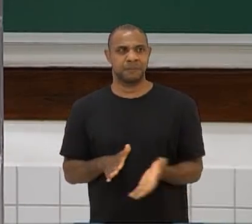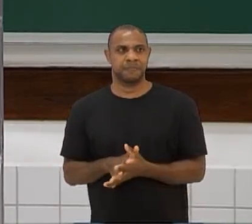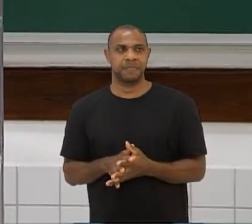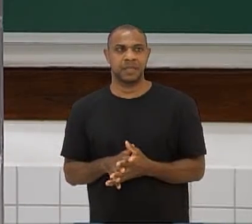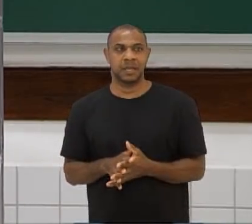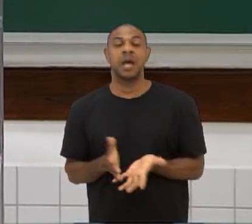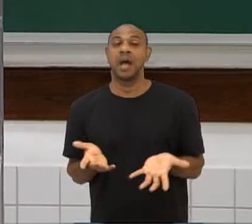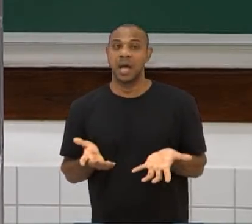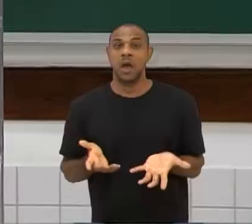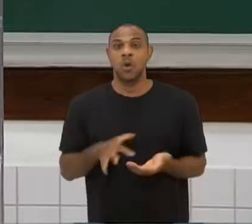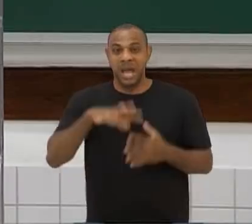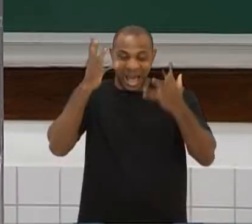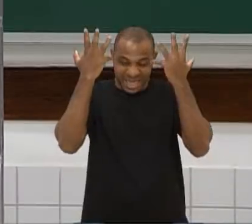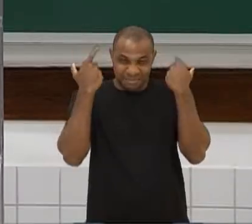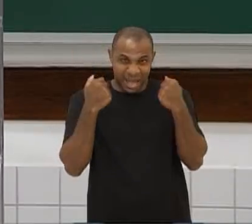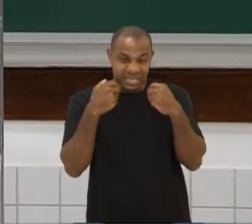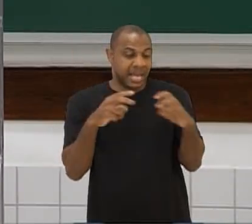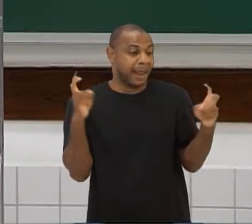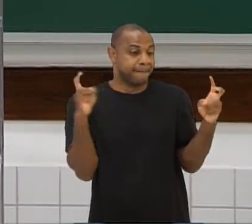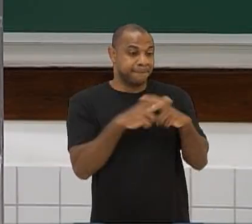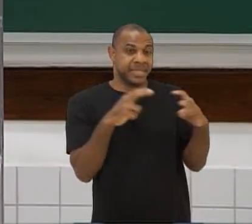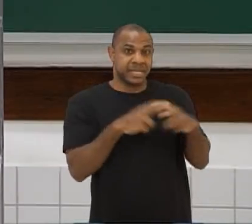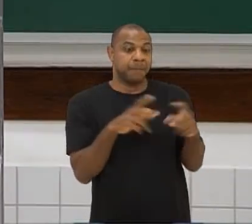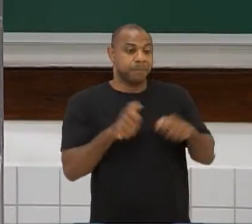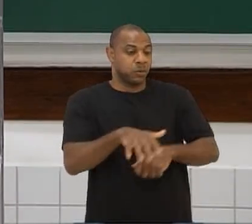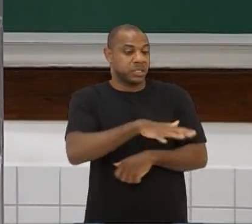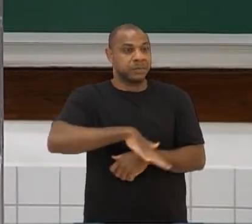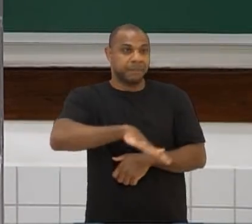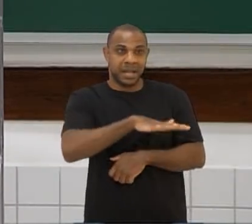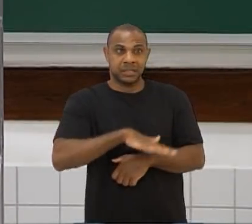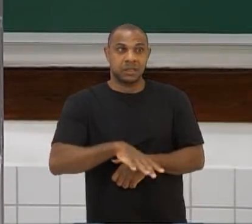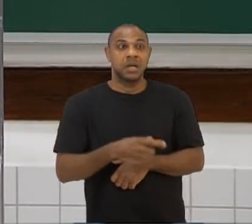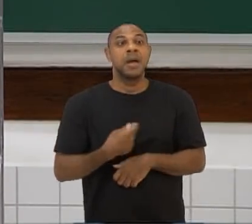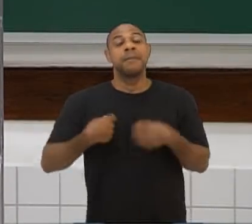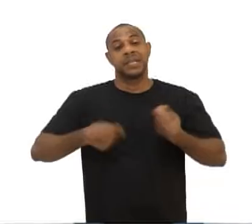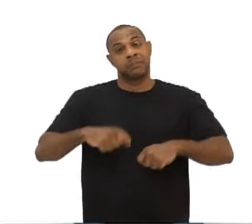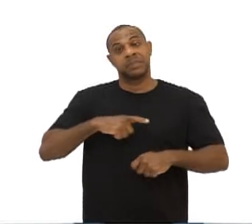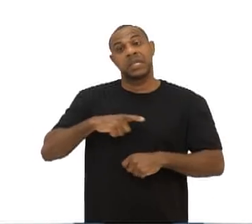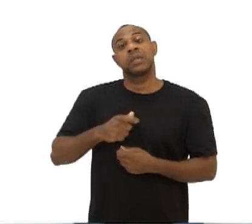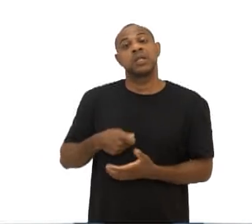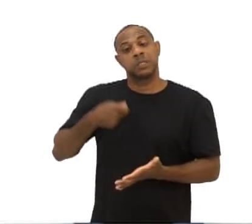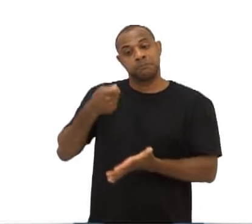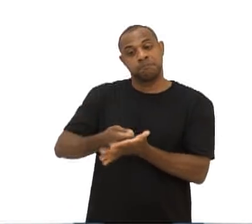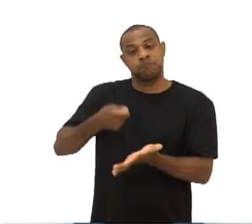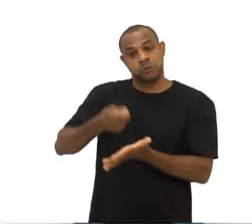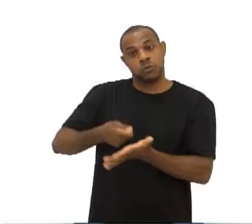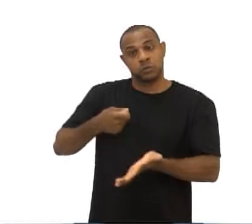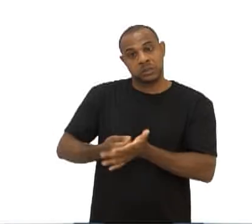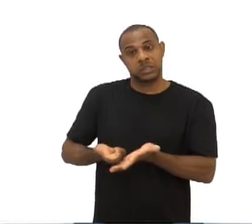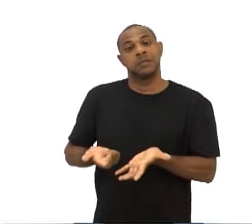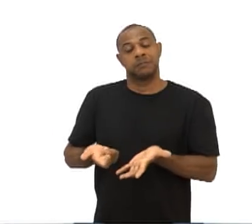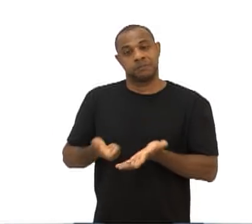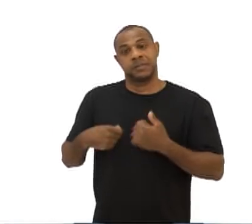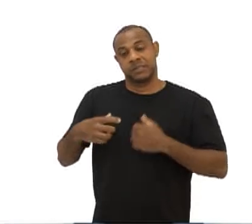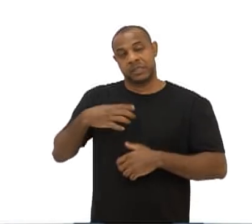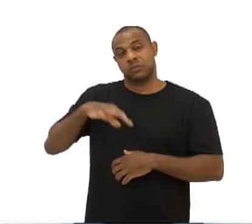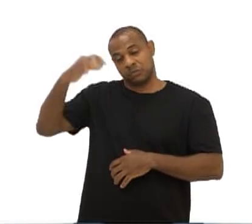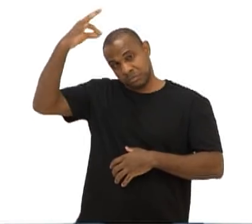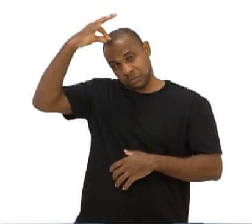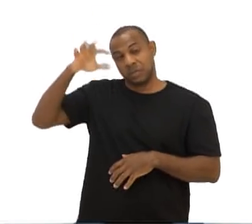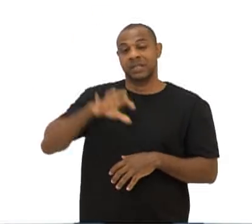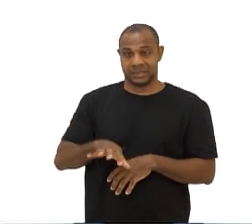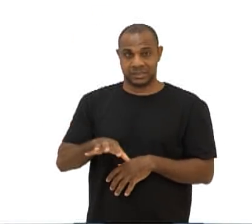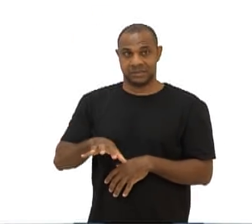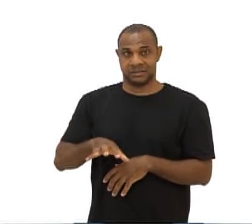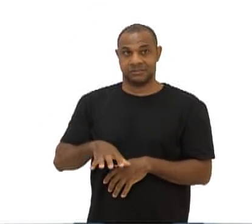brigam por espaço, né? E precisamos ter espírito de luta por espaço e direitos, né?